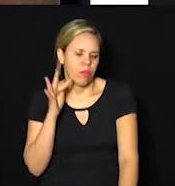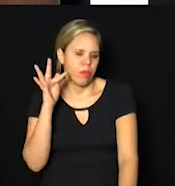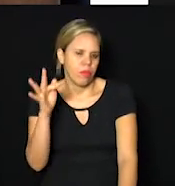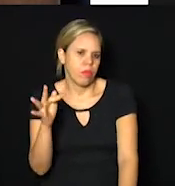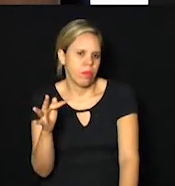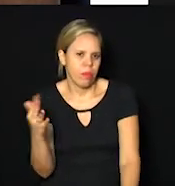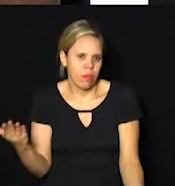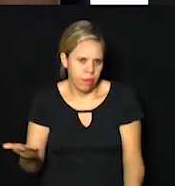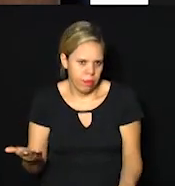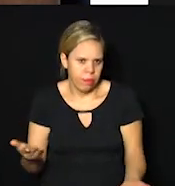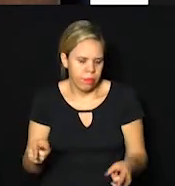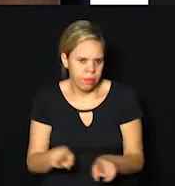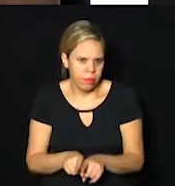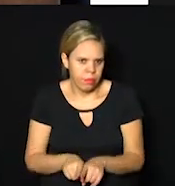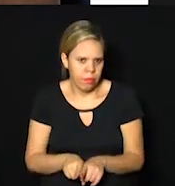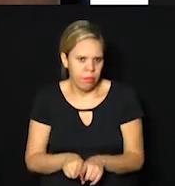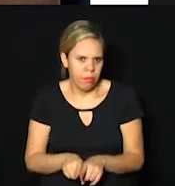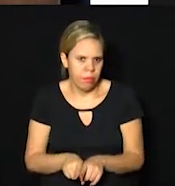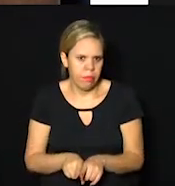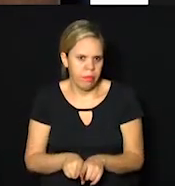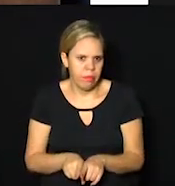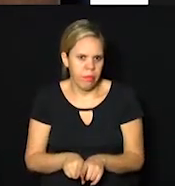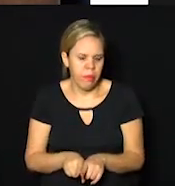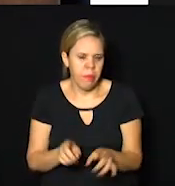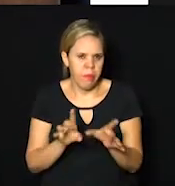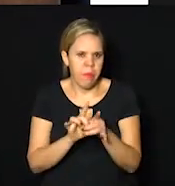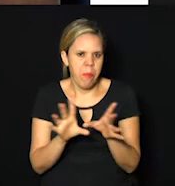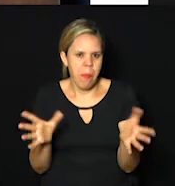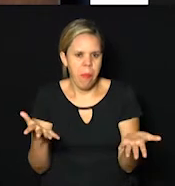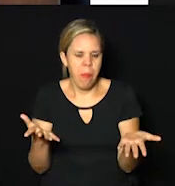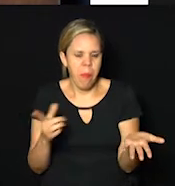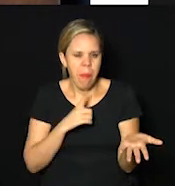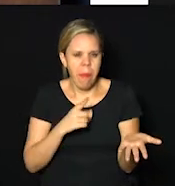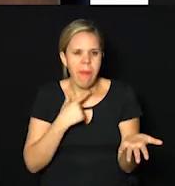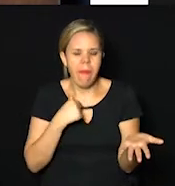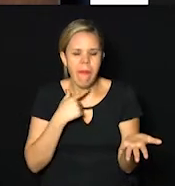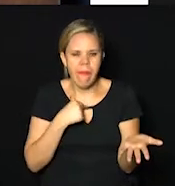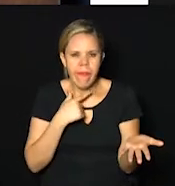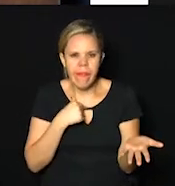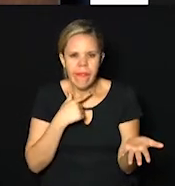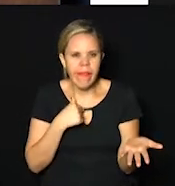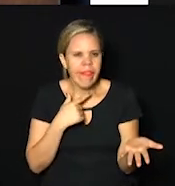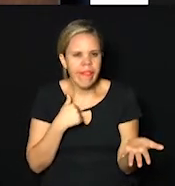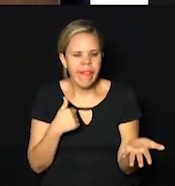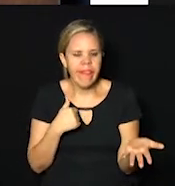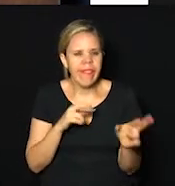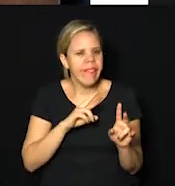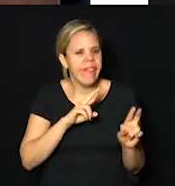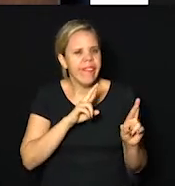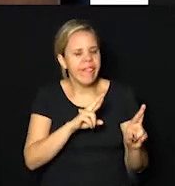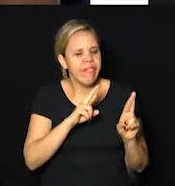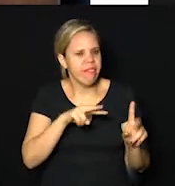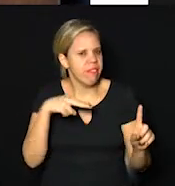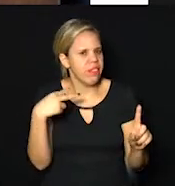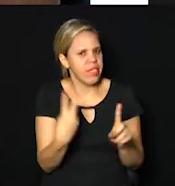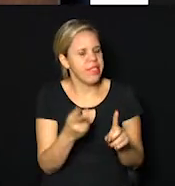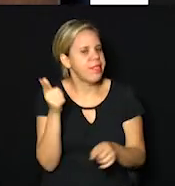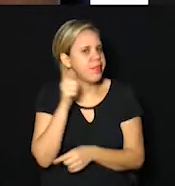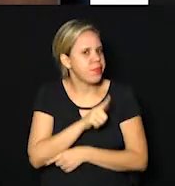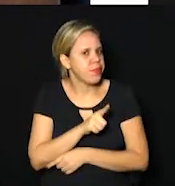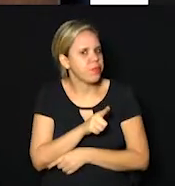presente também. Mas é aquilo que é meio solto, né? Eu tenho tantos desejos. E expectativa é aquilo que eu